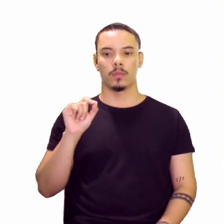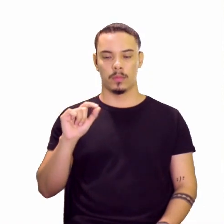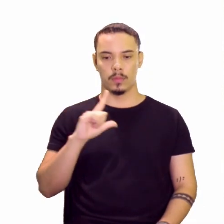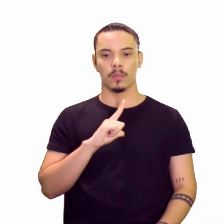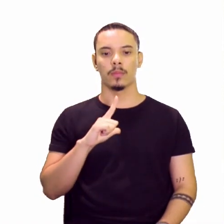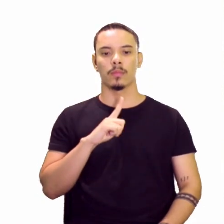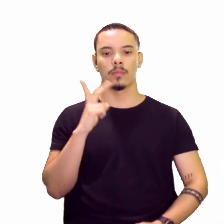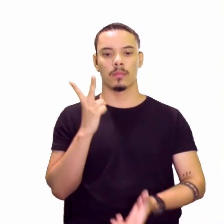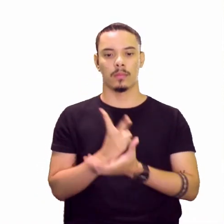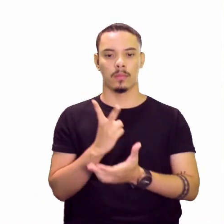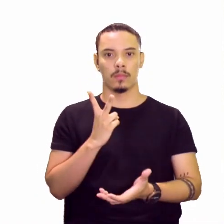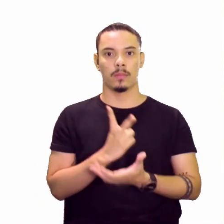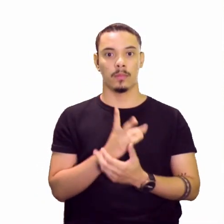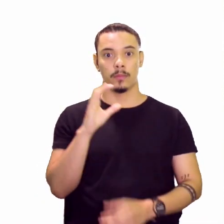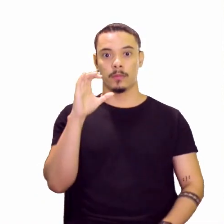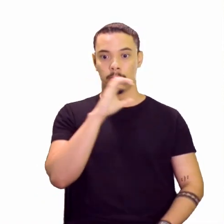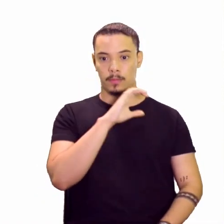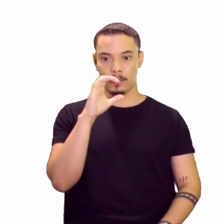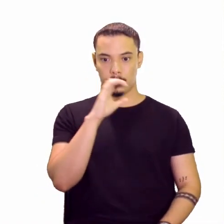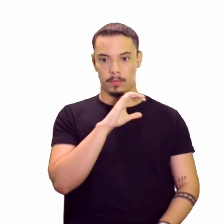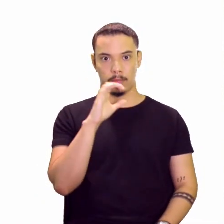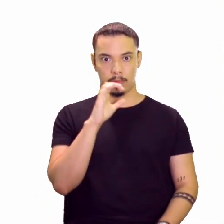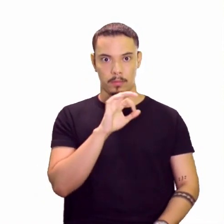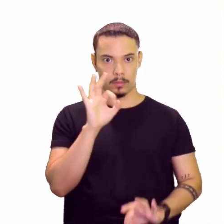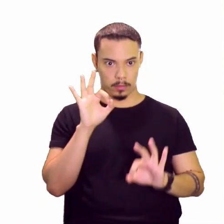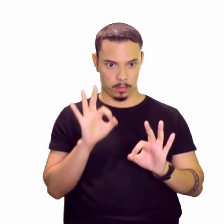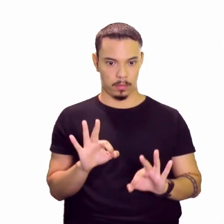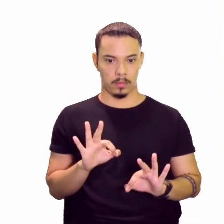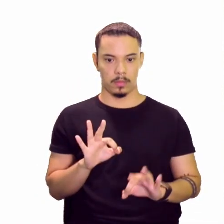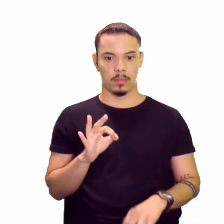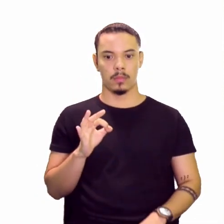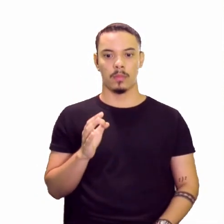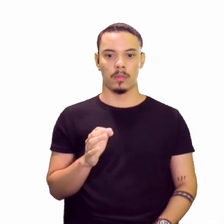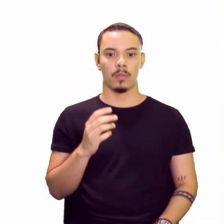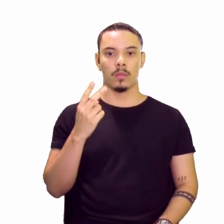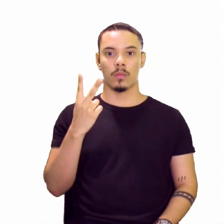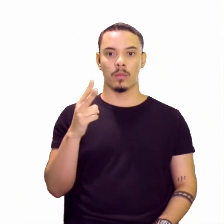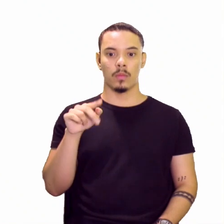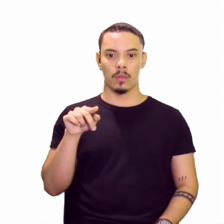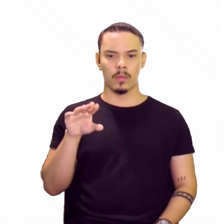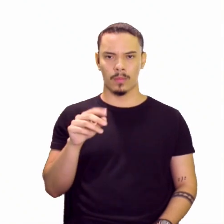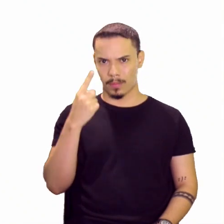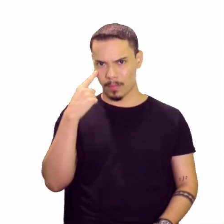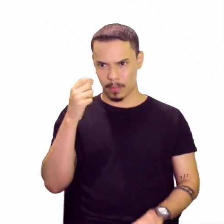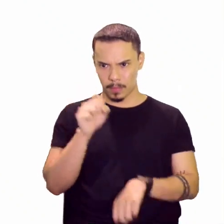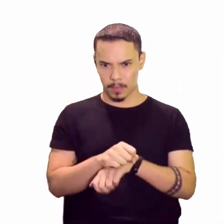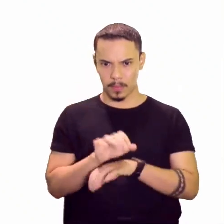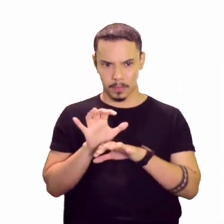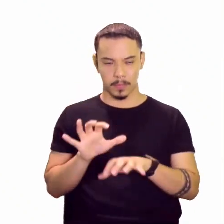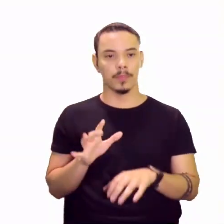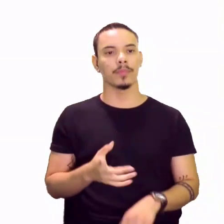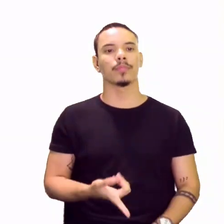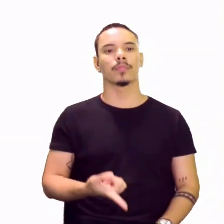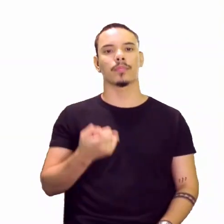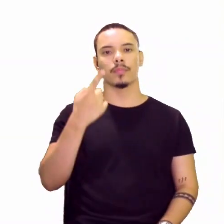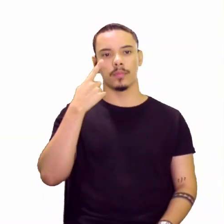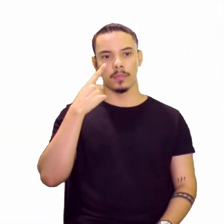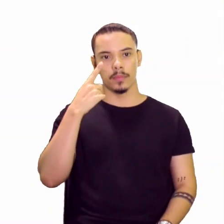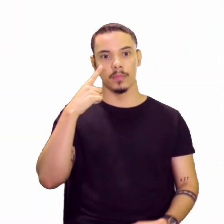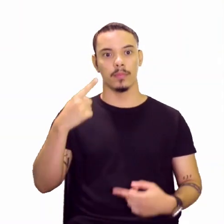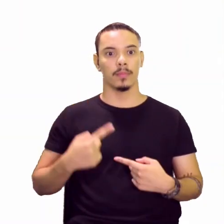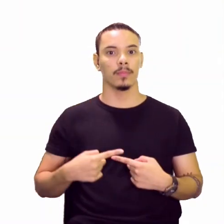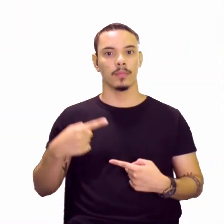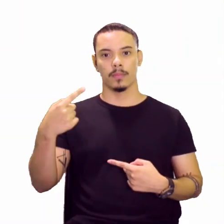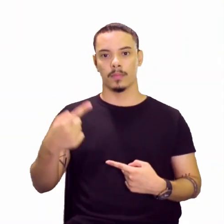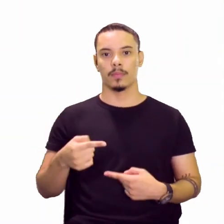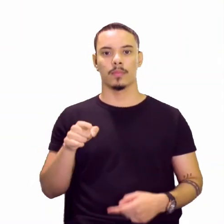eu tô com a mesma velocidade. Justamente. 2 metros por segundo. Mas será que para aí? Vamos ver o que nós temos aqui. Em